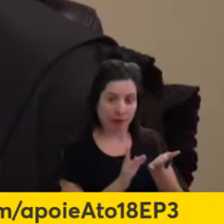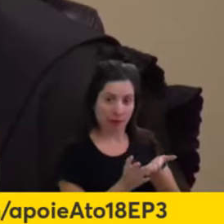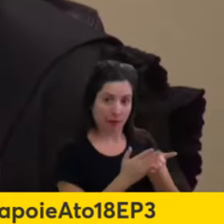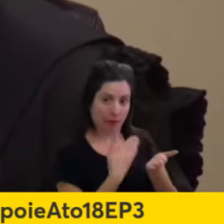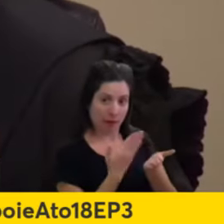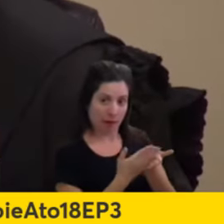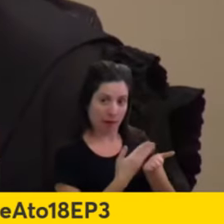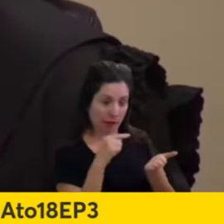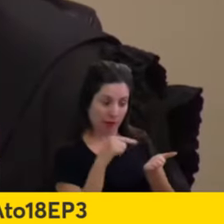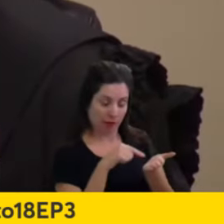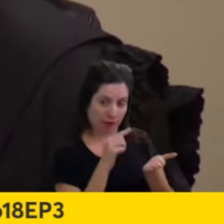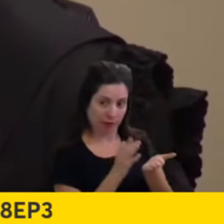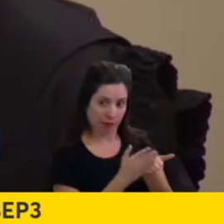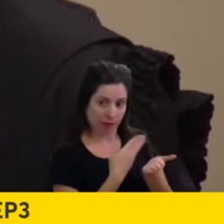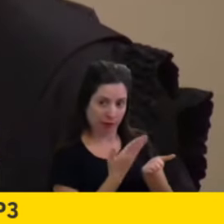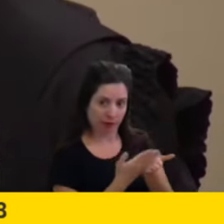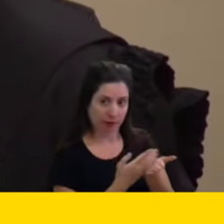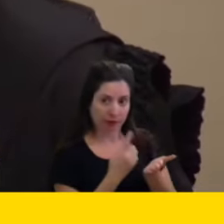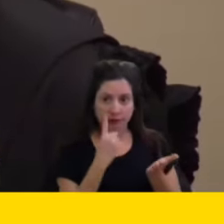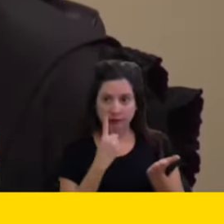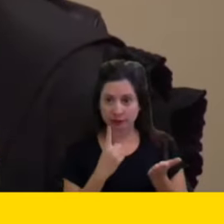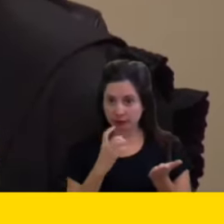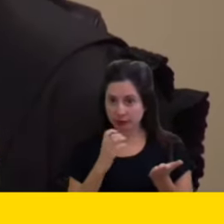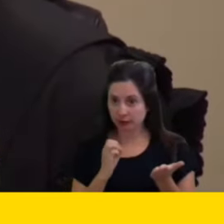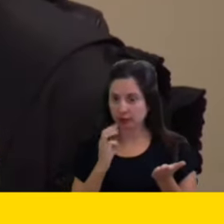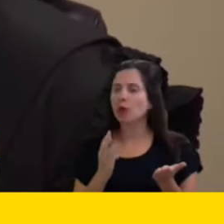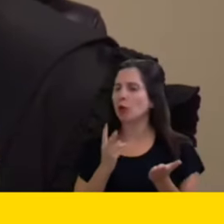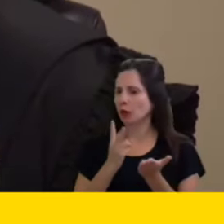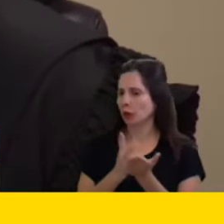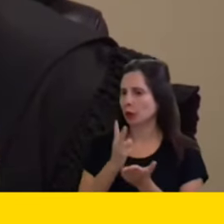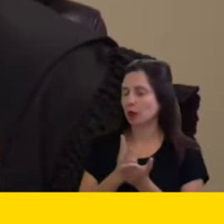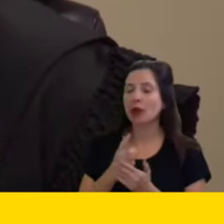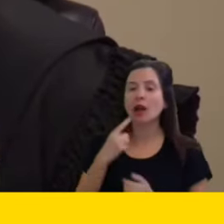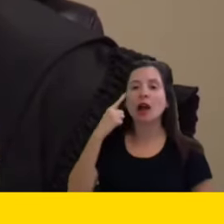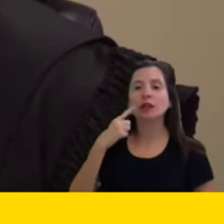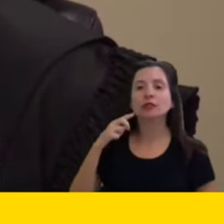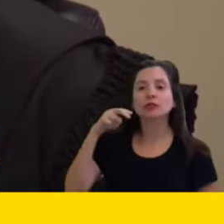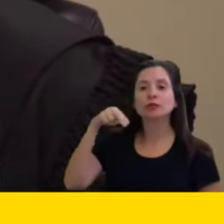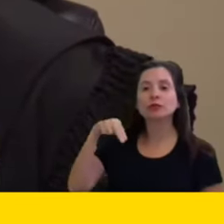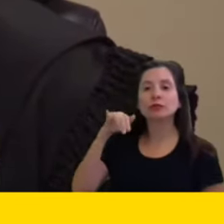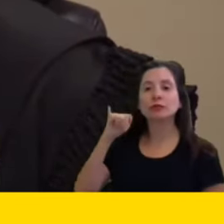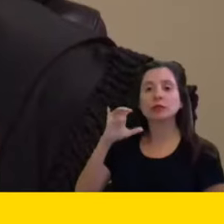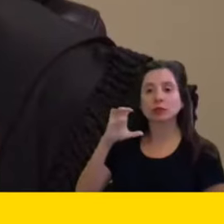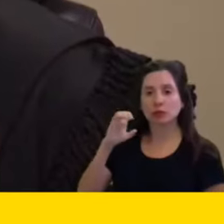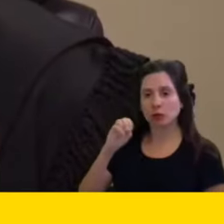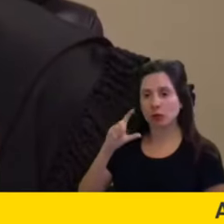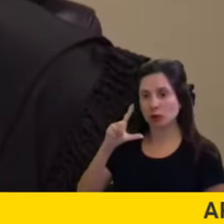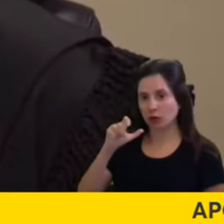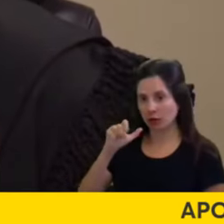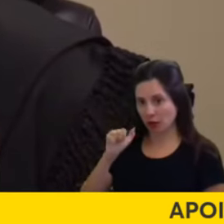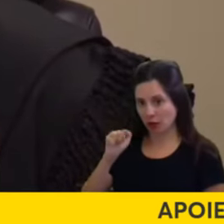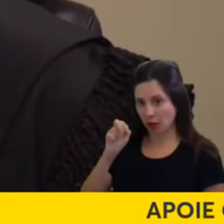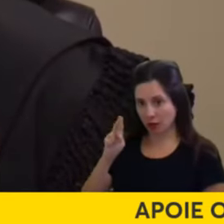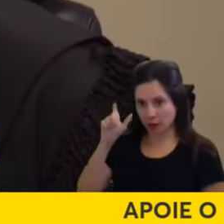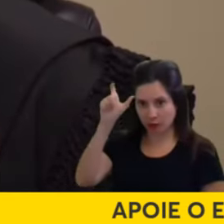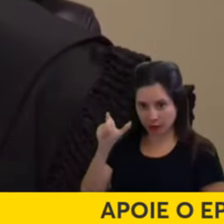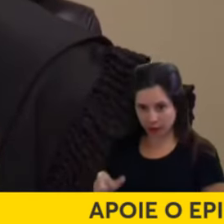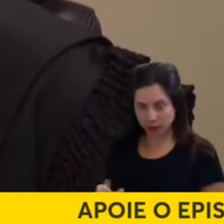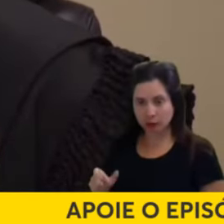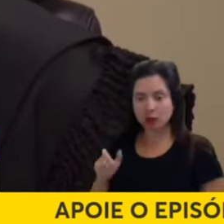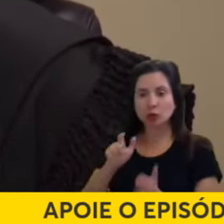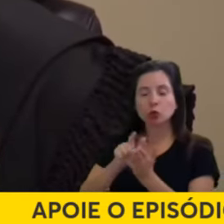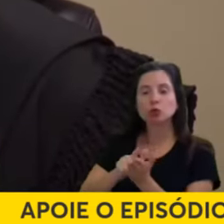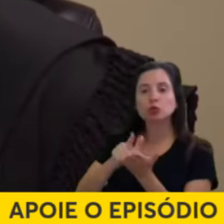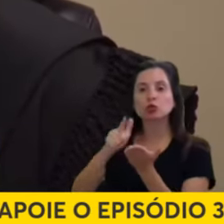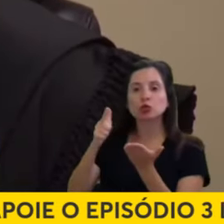desse livro Como refere prossigo o advogado da Rocha Cavalcante no Jornal Estado de São Paulo do dia 6 de dezembro de